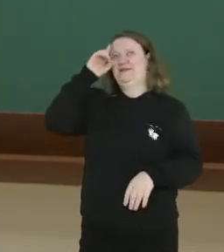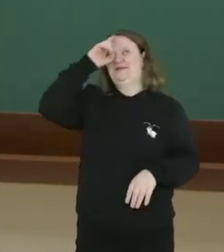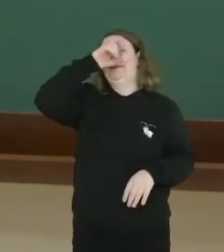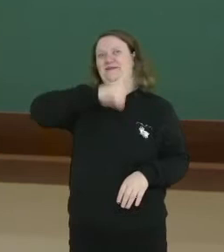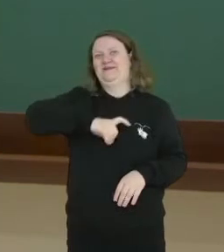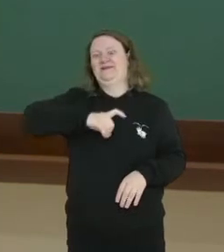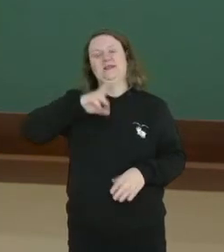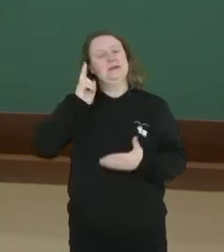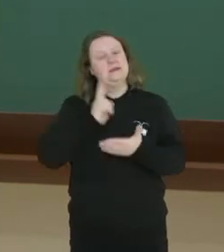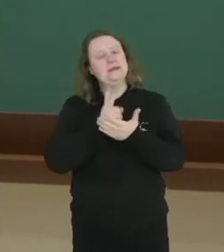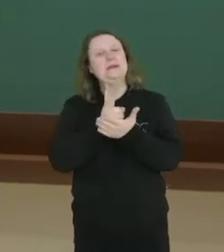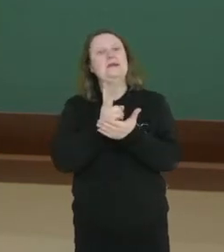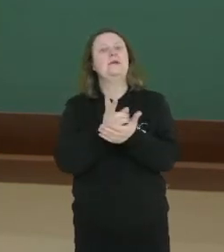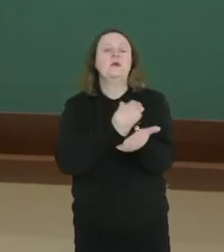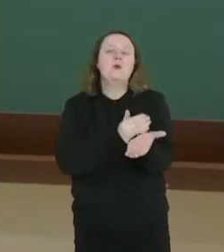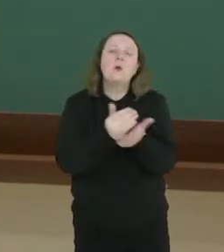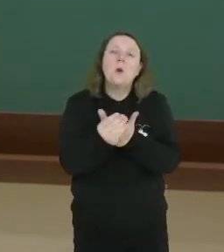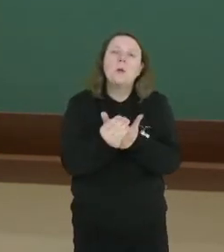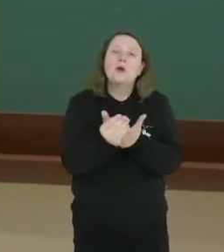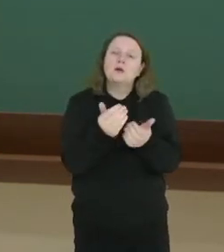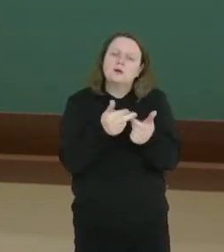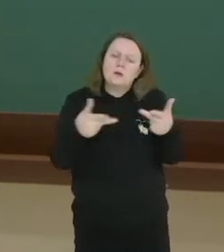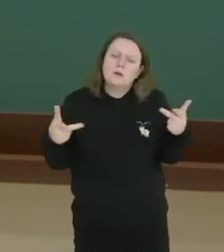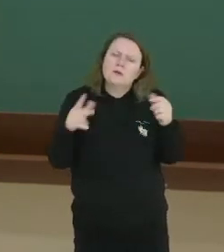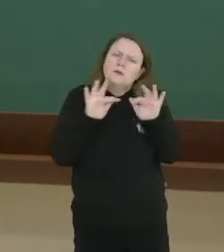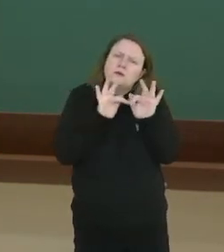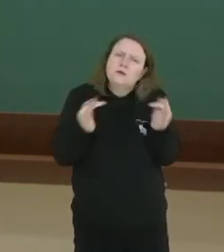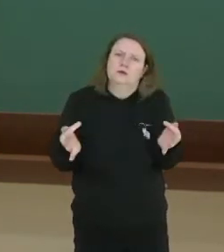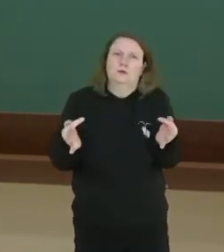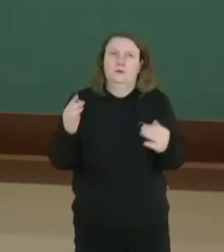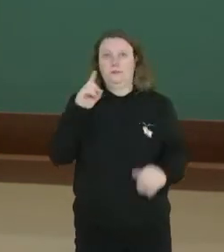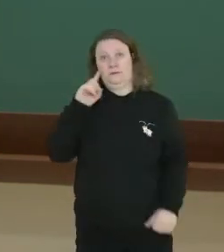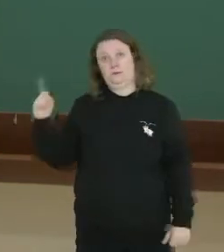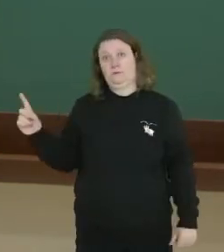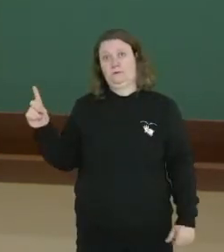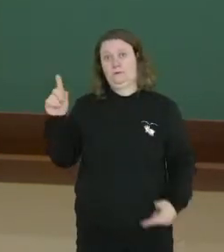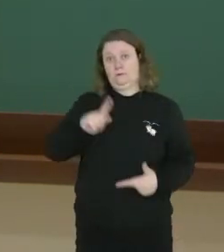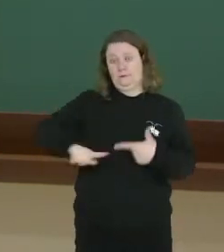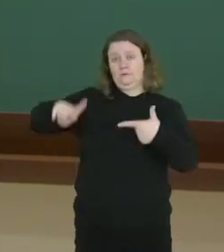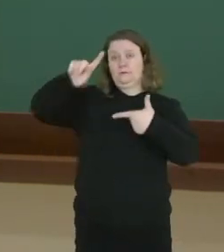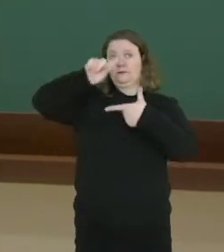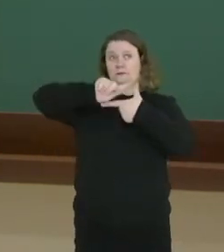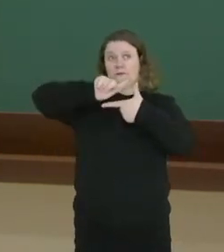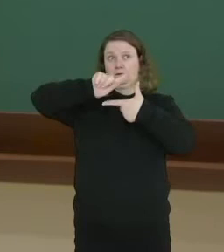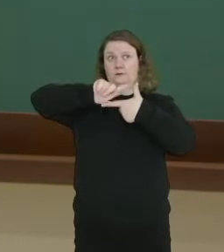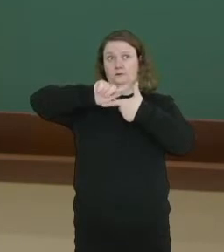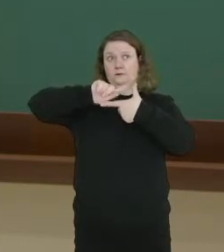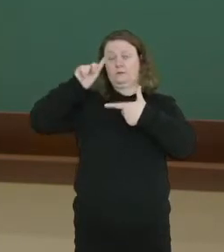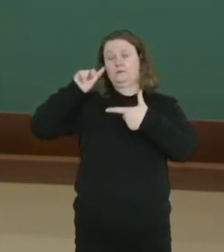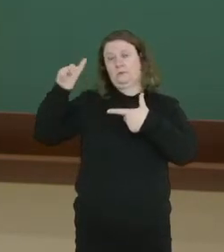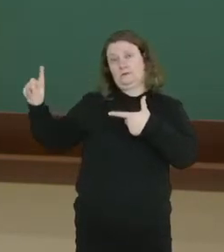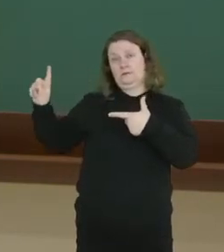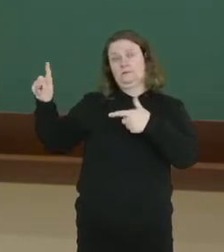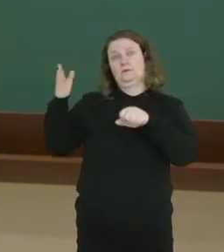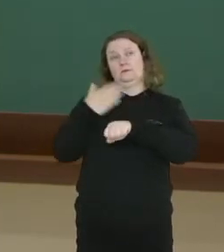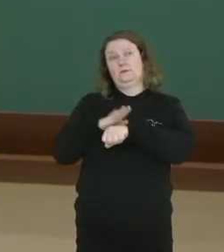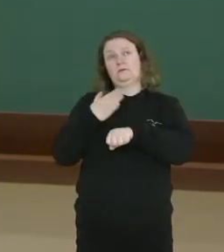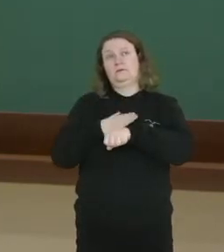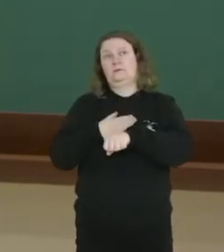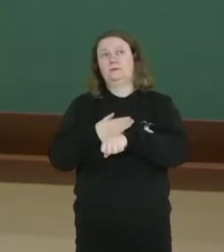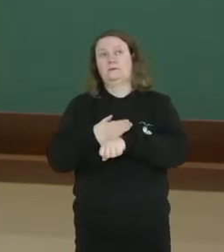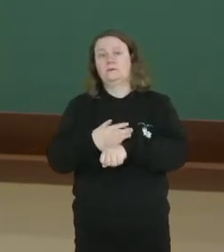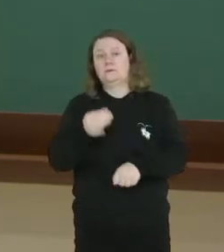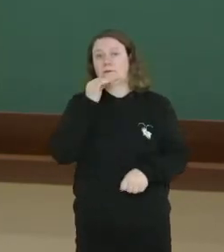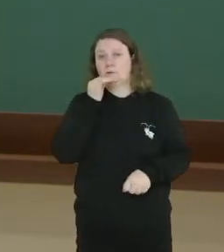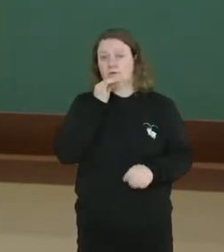se baseia. E aqui a base é o triângulo retângulo. Então, exemplos de aplicação desse triângulo aqui, ó,